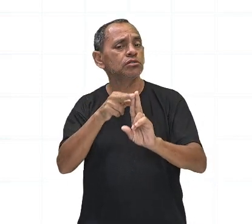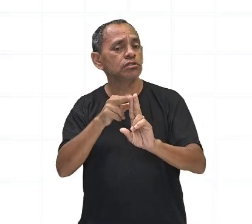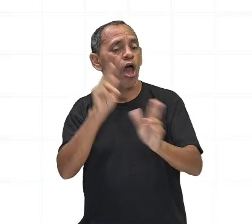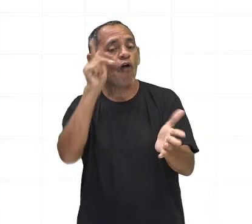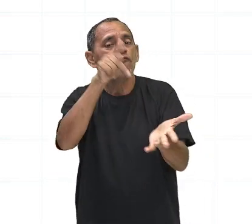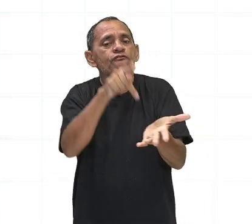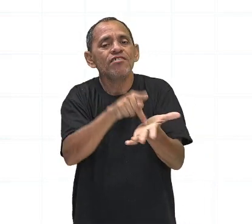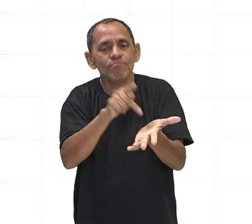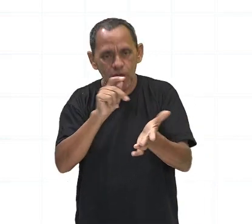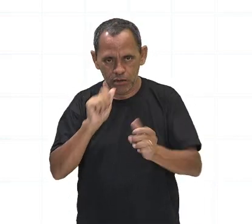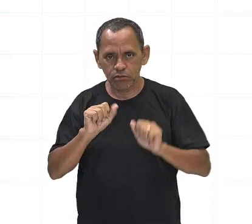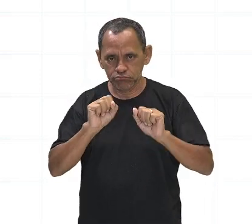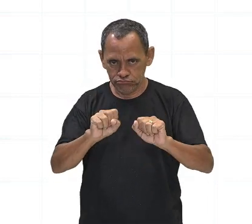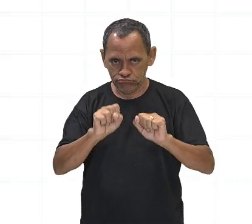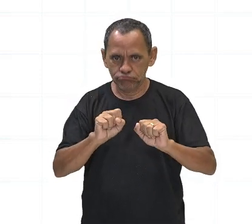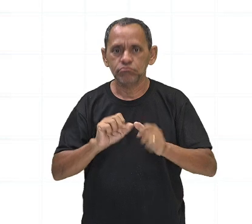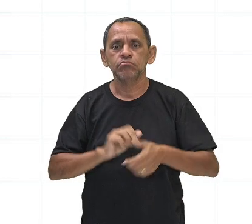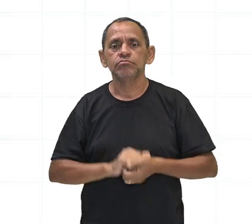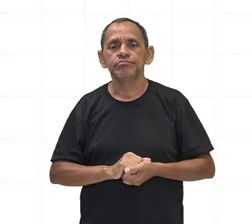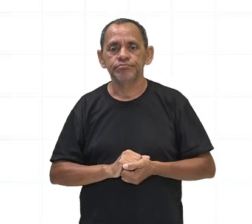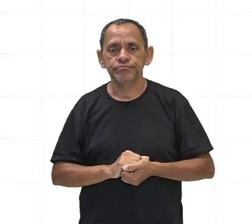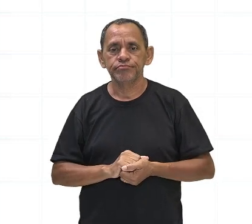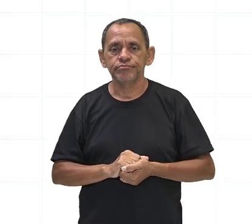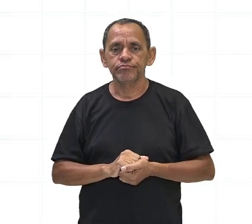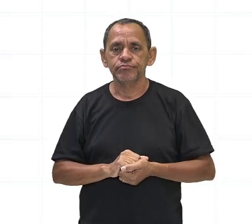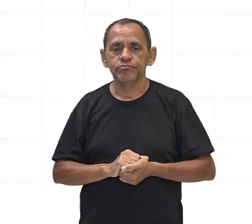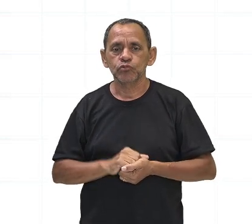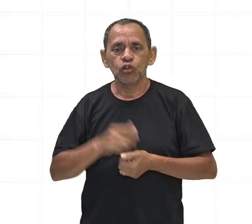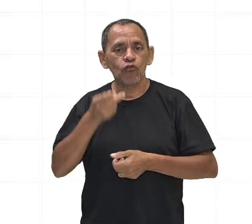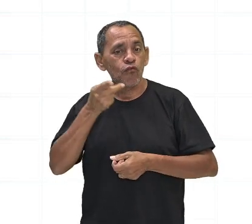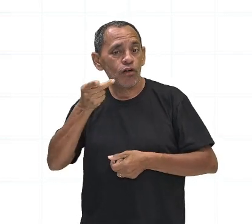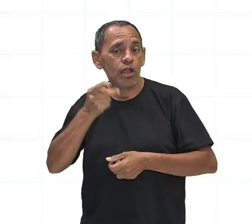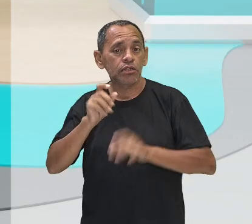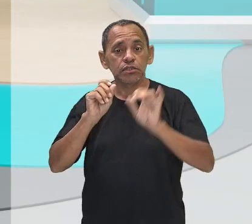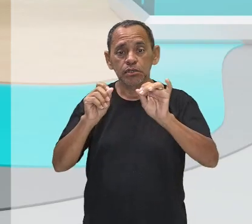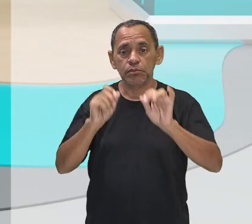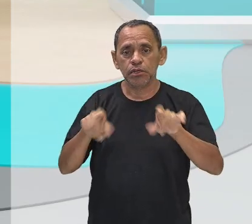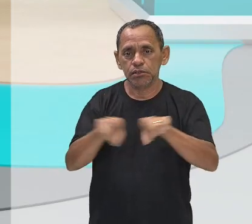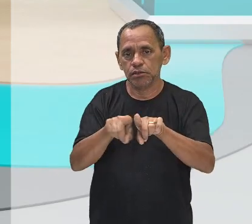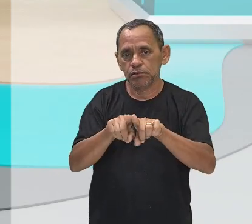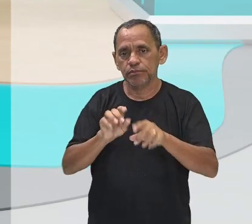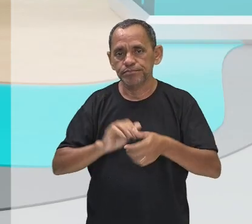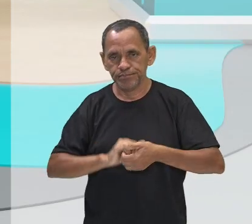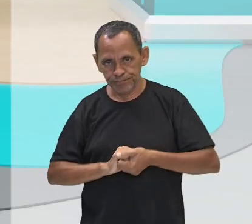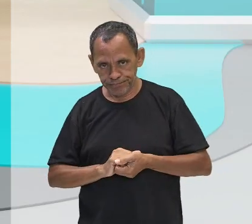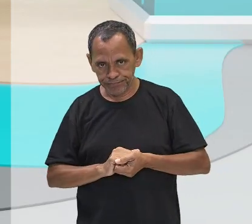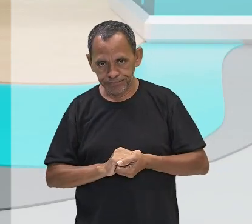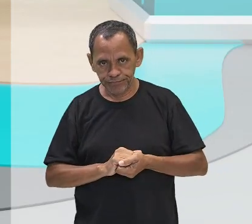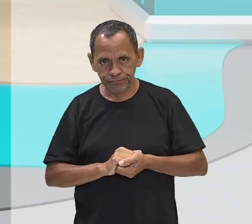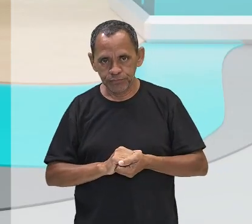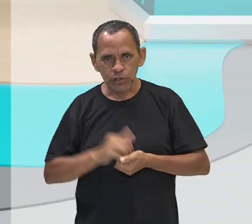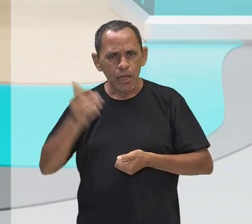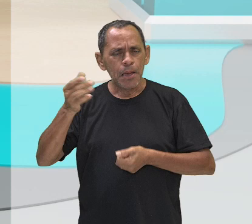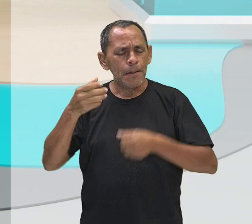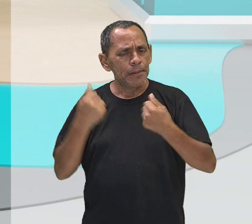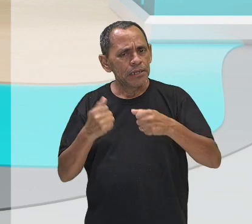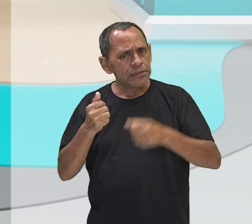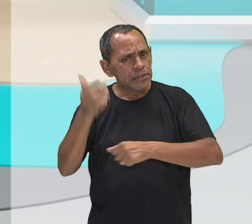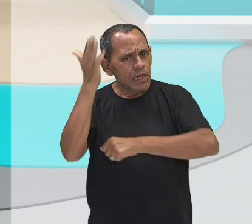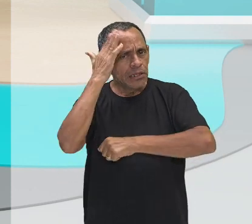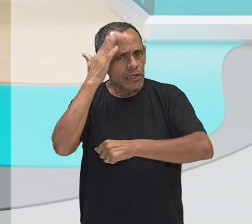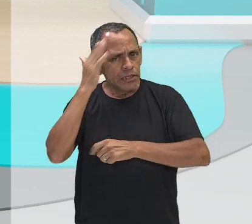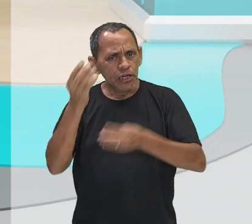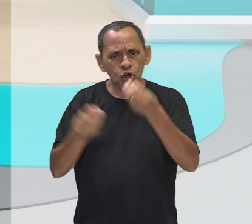Então, os modalizadores são bem importantes para que a gente entenda aí, né, o enunciado, relativizando, né,